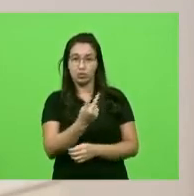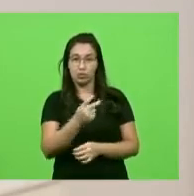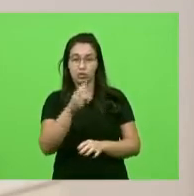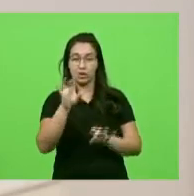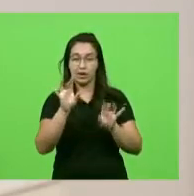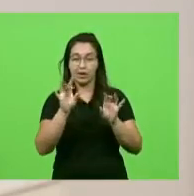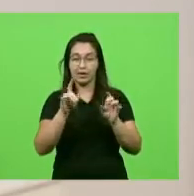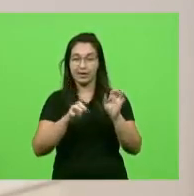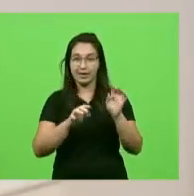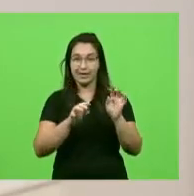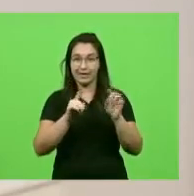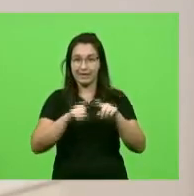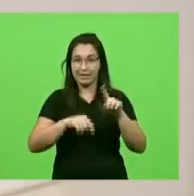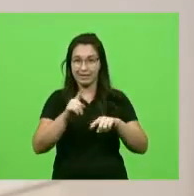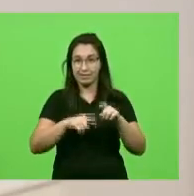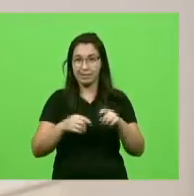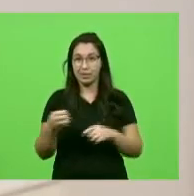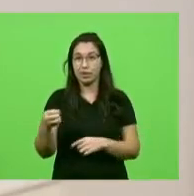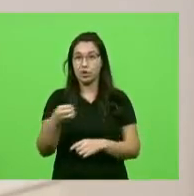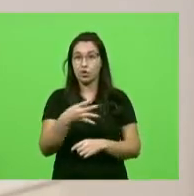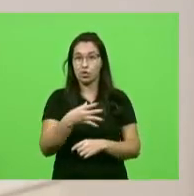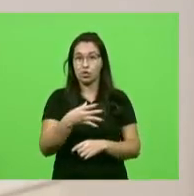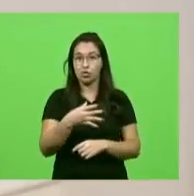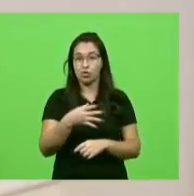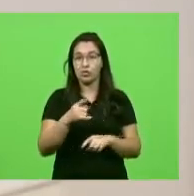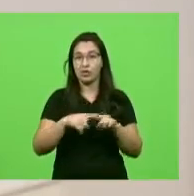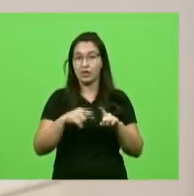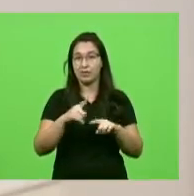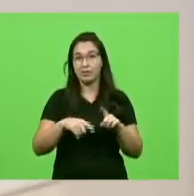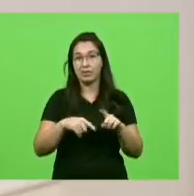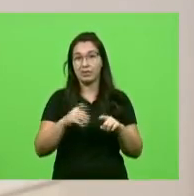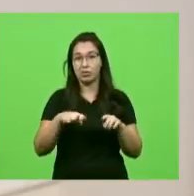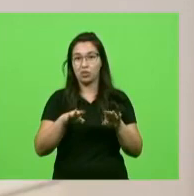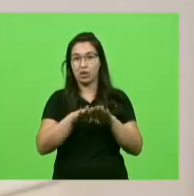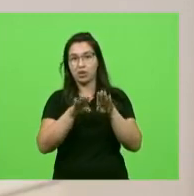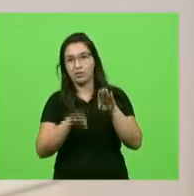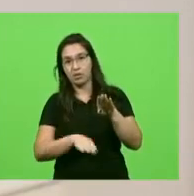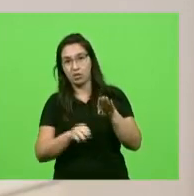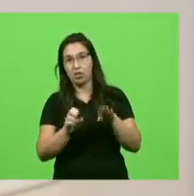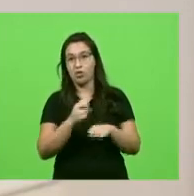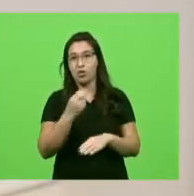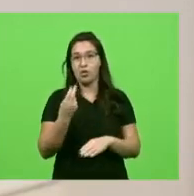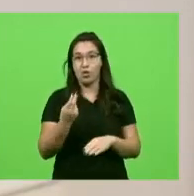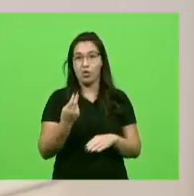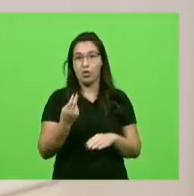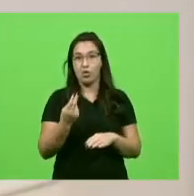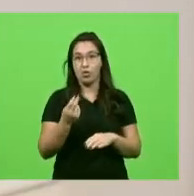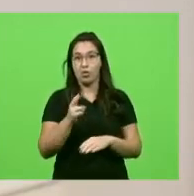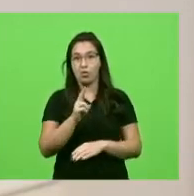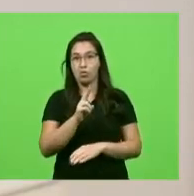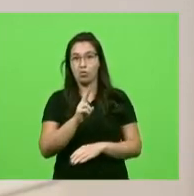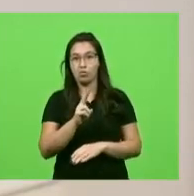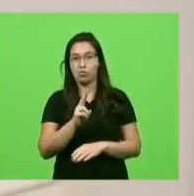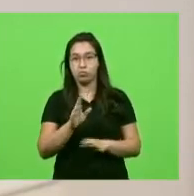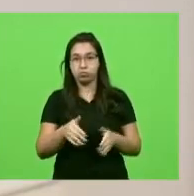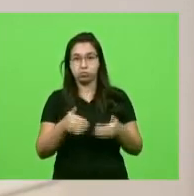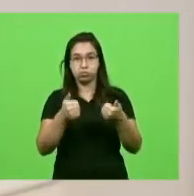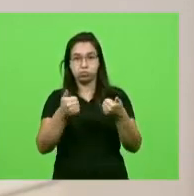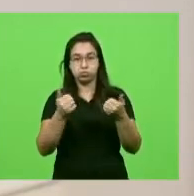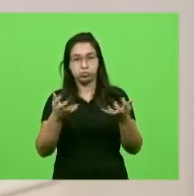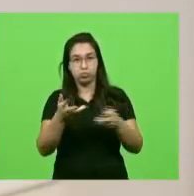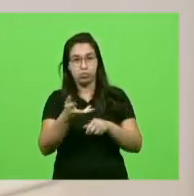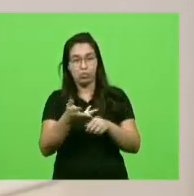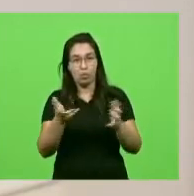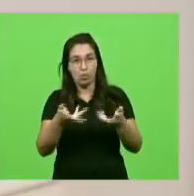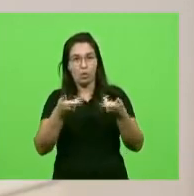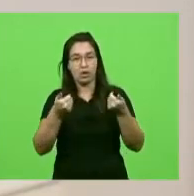o novo modelo não possui desempenho inferior ou menos funcionalidades que o anterior e de que o novo respirador possui o mesmo valor